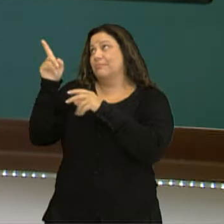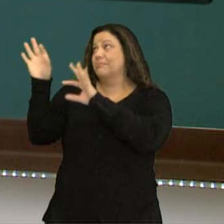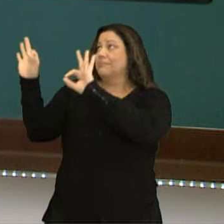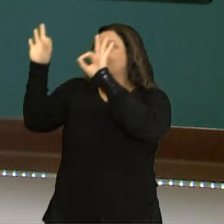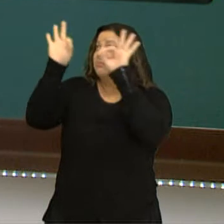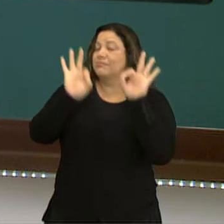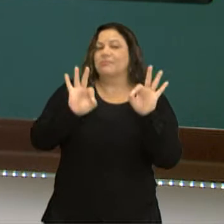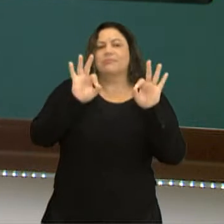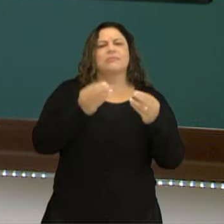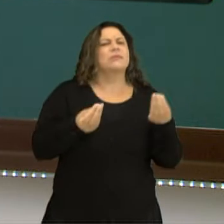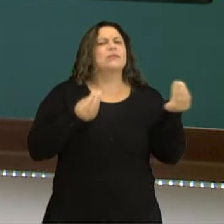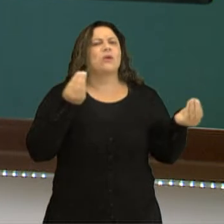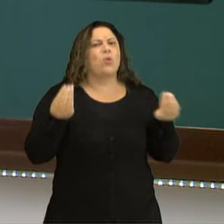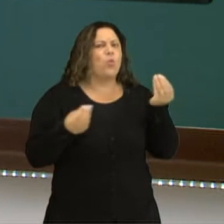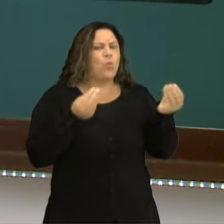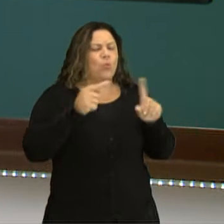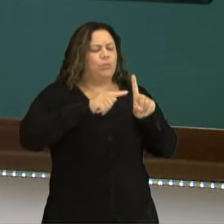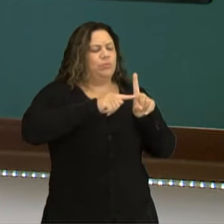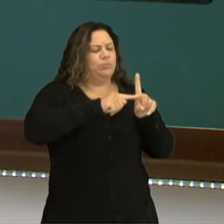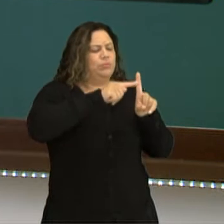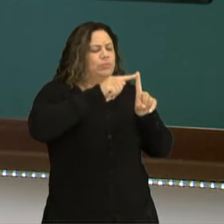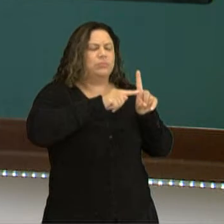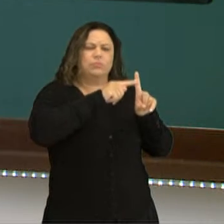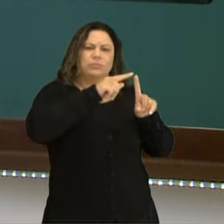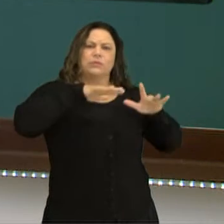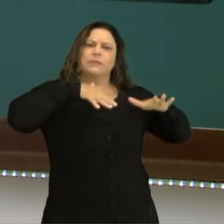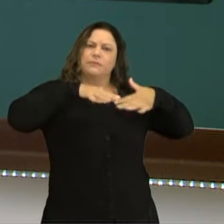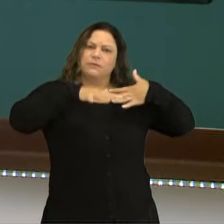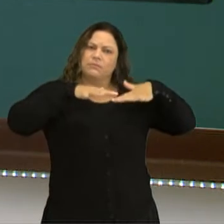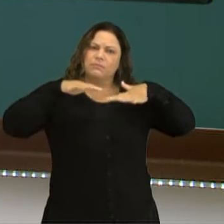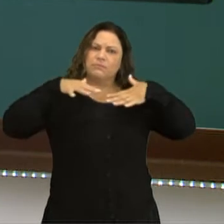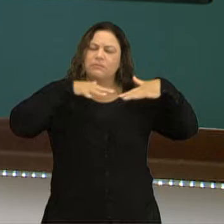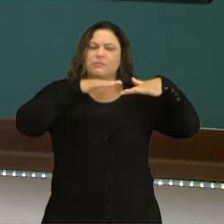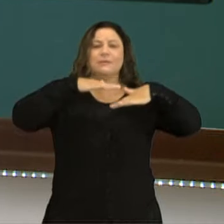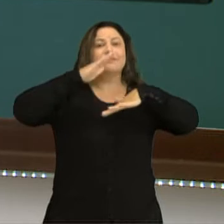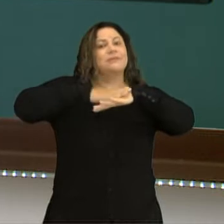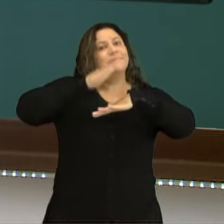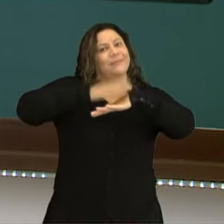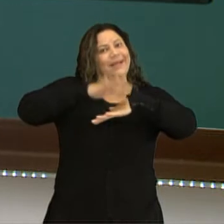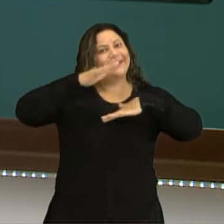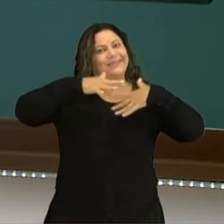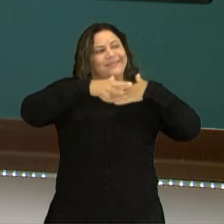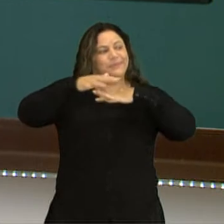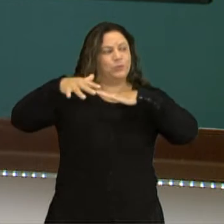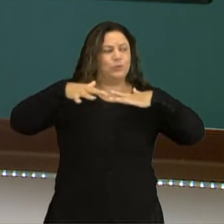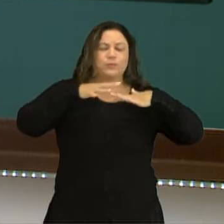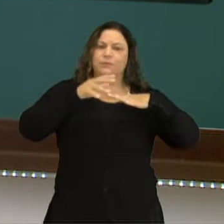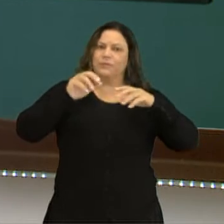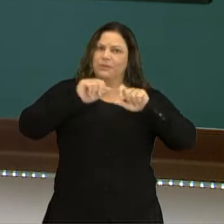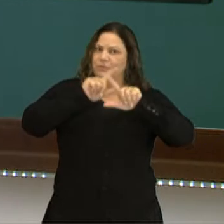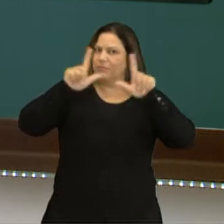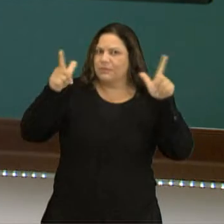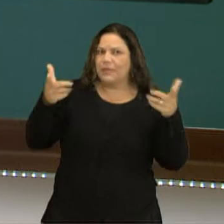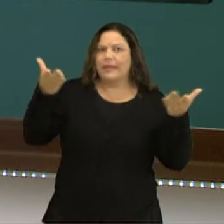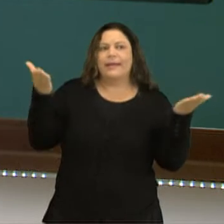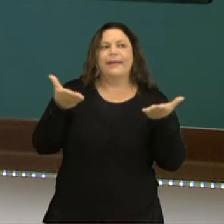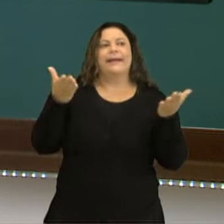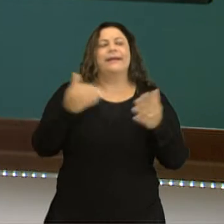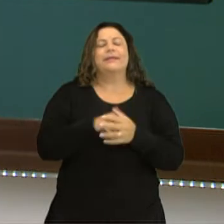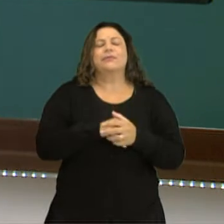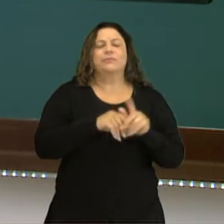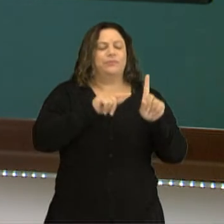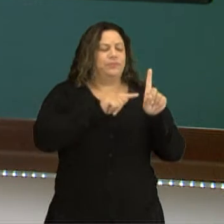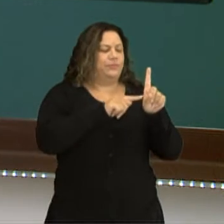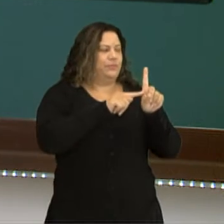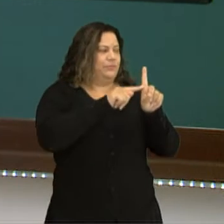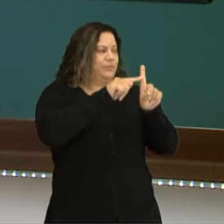num corpo de maior temperatura eu tenho maior agitação, maior movimento. Galera, então é claro que maior